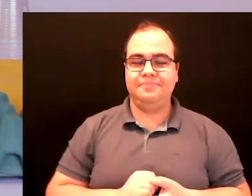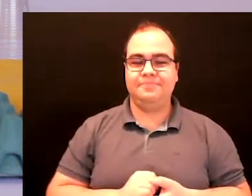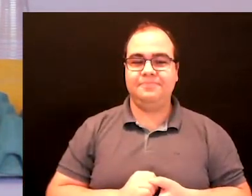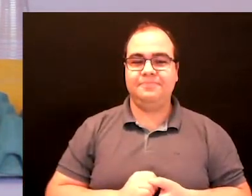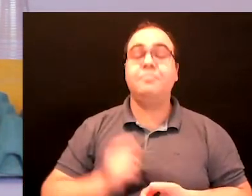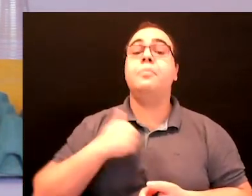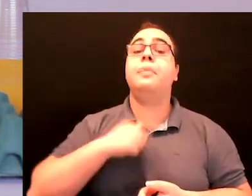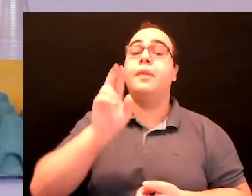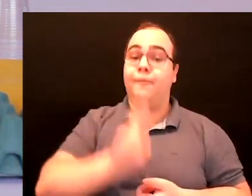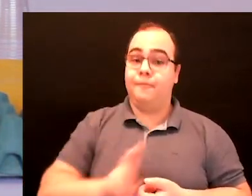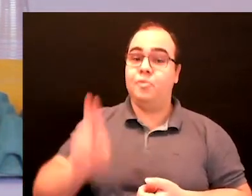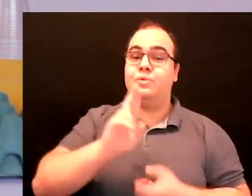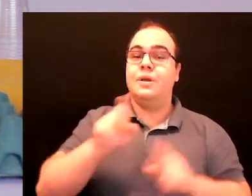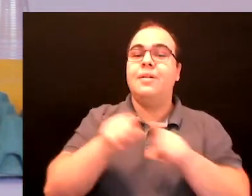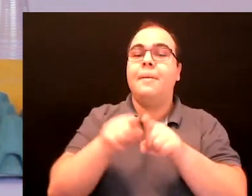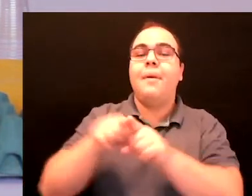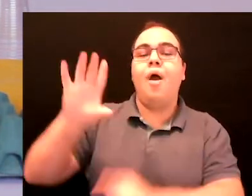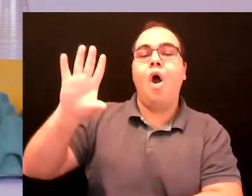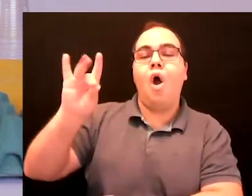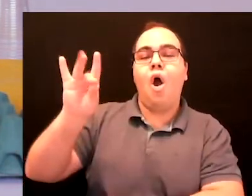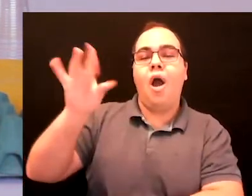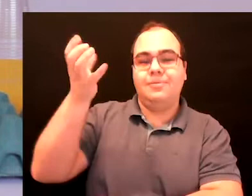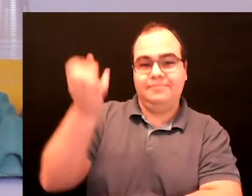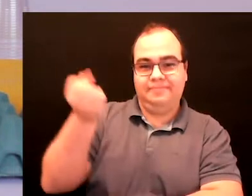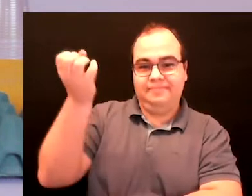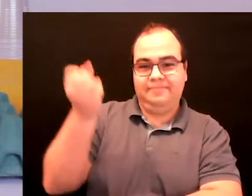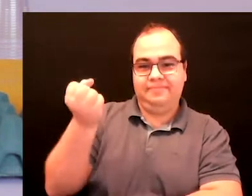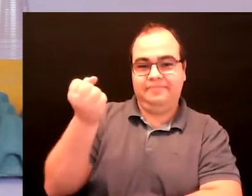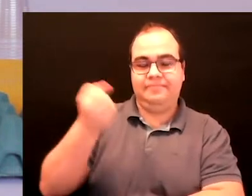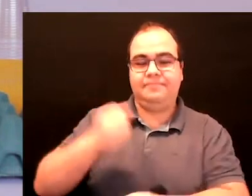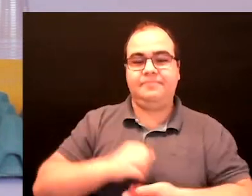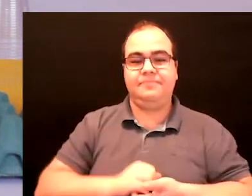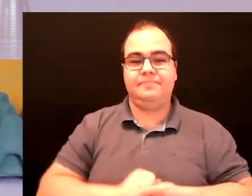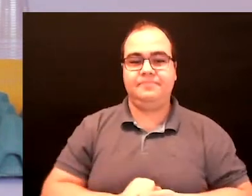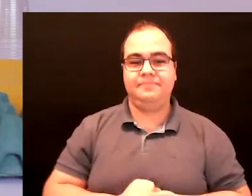Vou utilizar também a cola branca